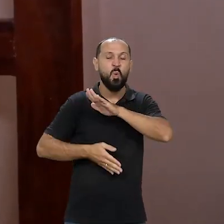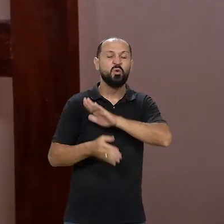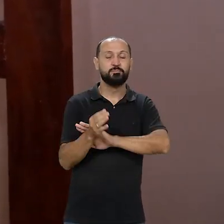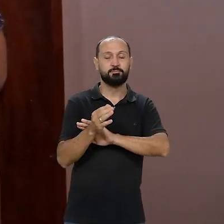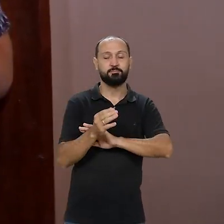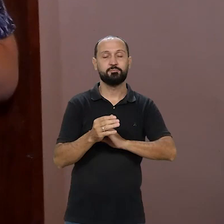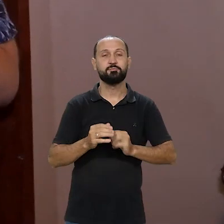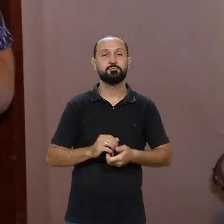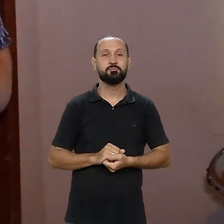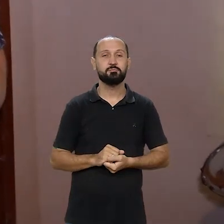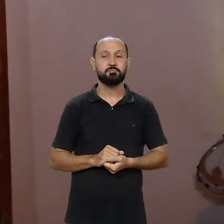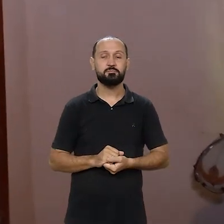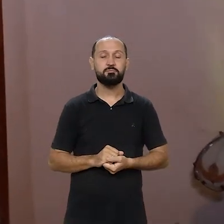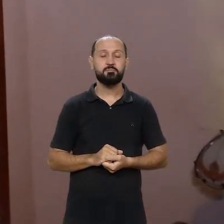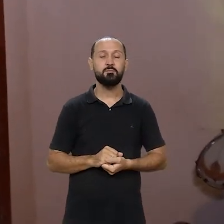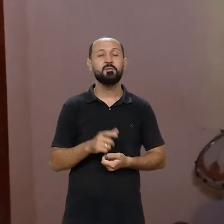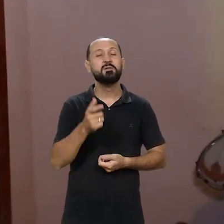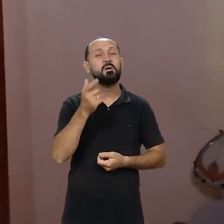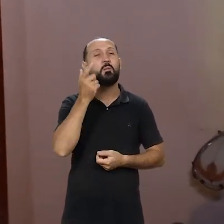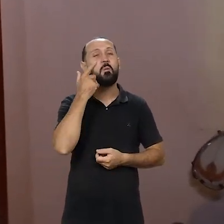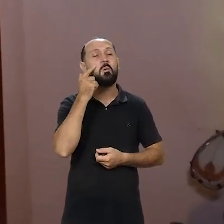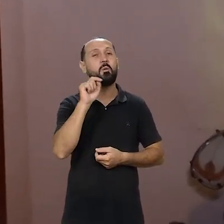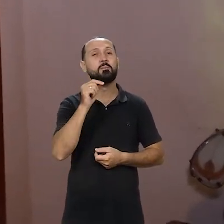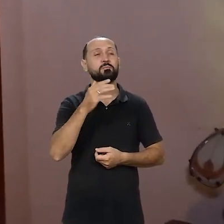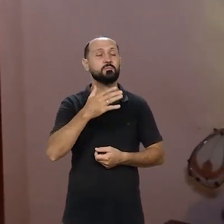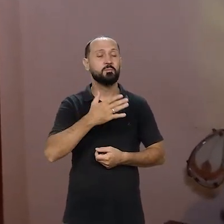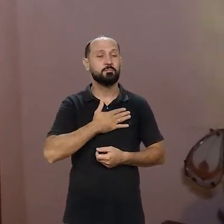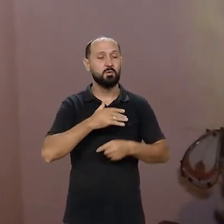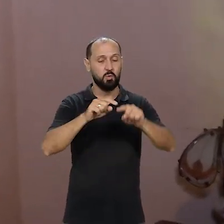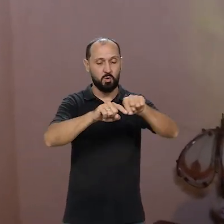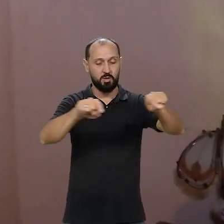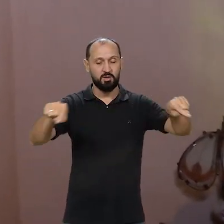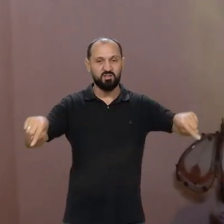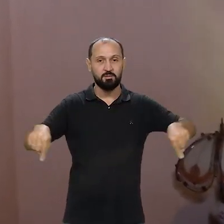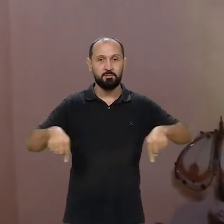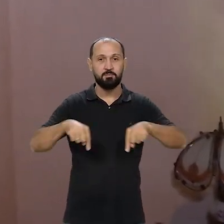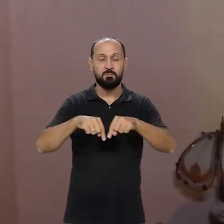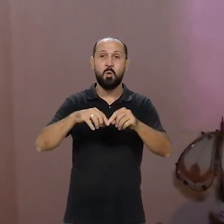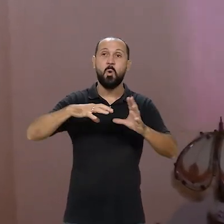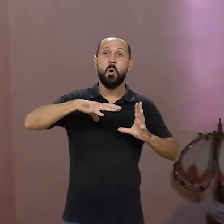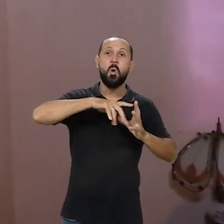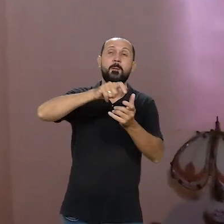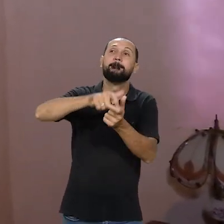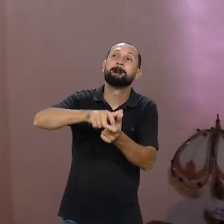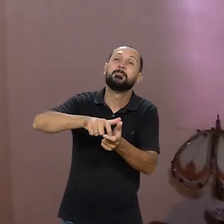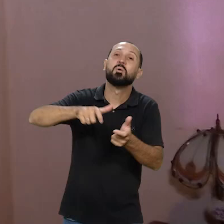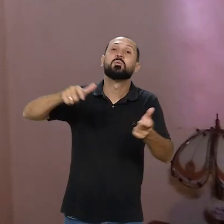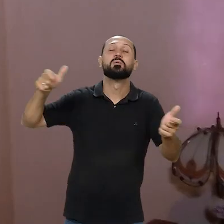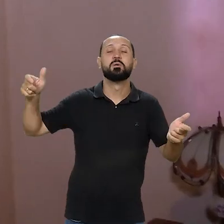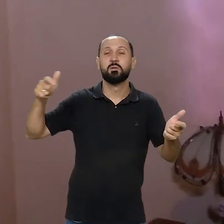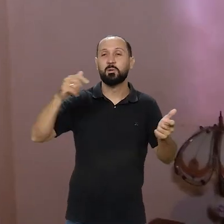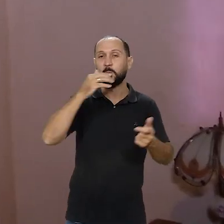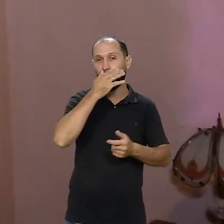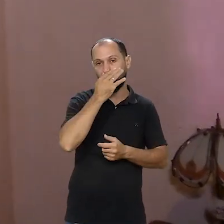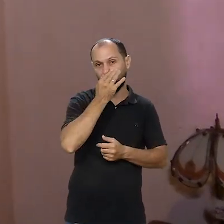incursiva. E quem já não ouviu falar que o meu quintal é o maior do